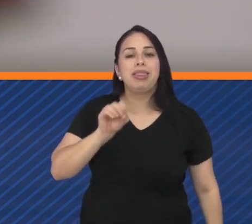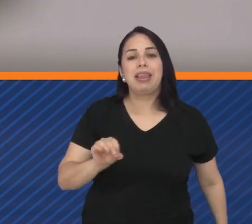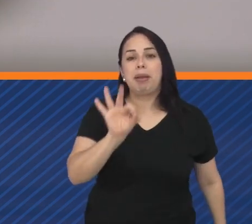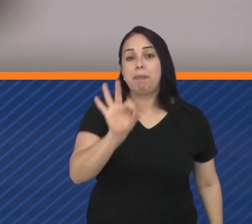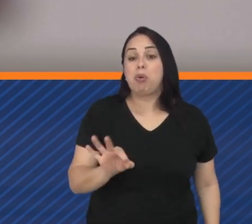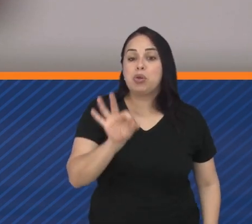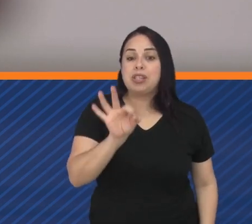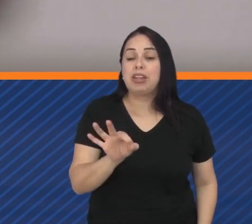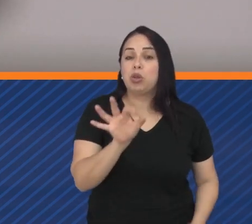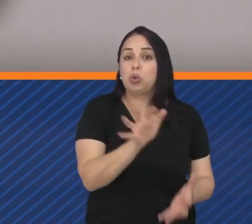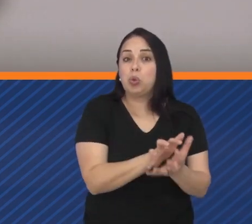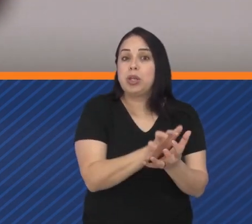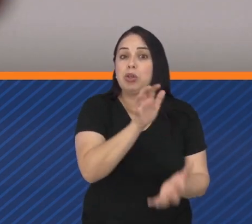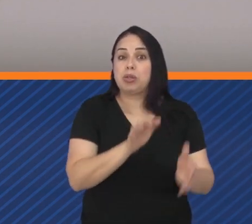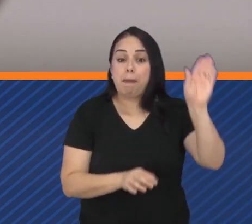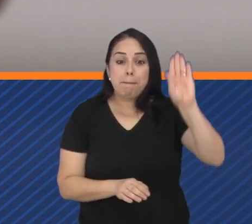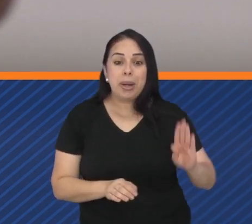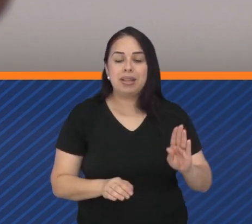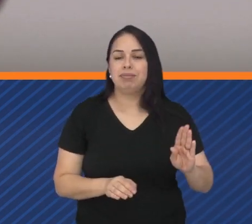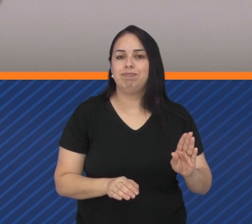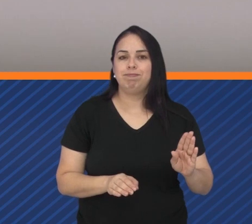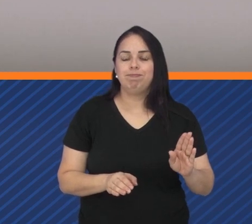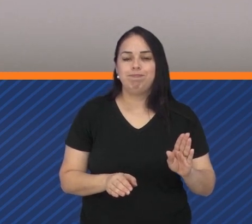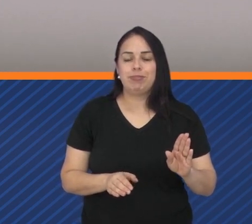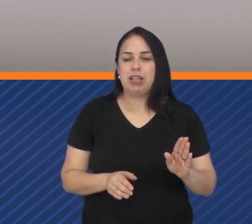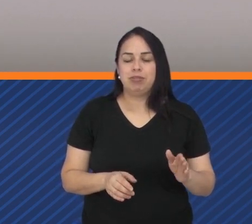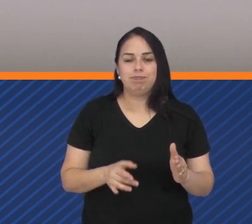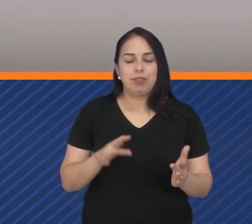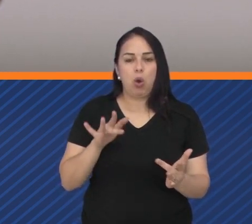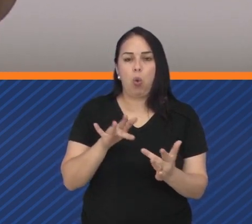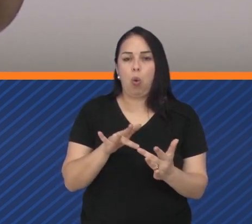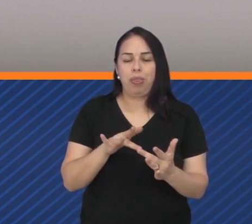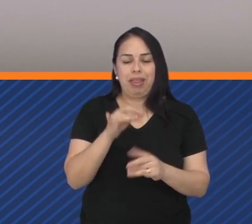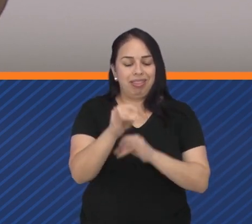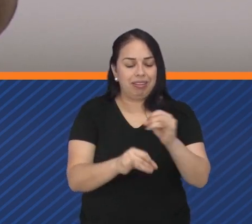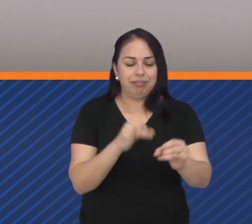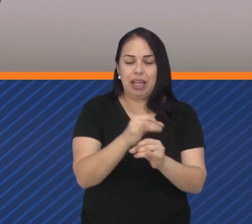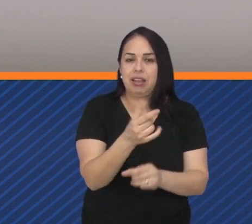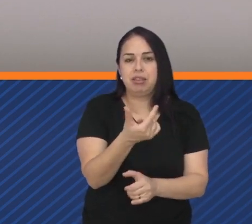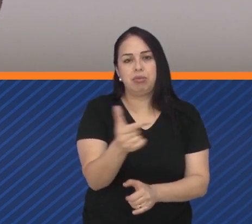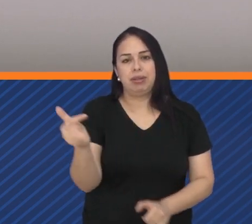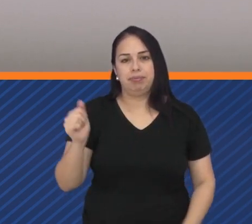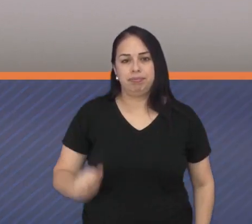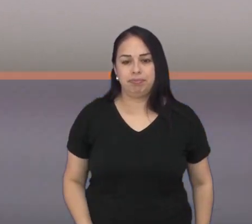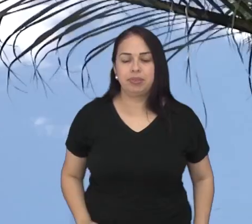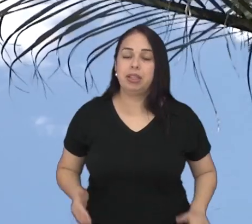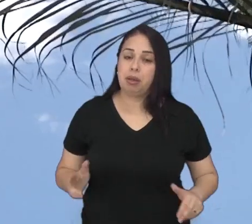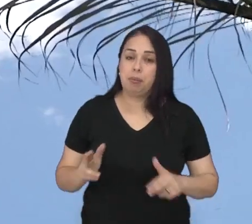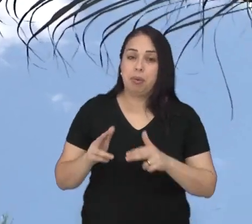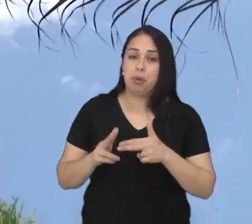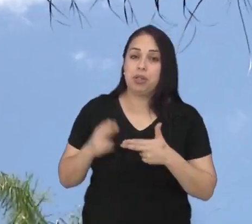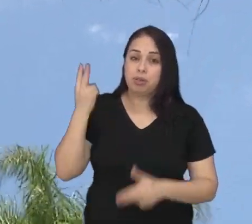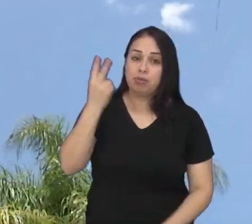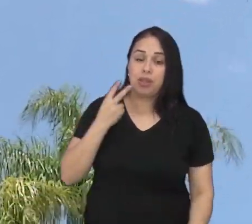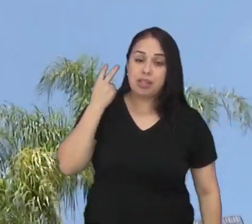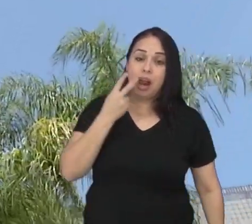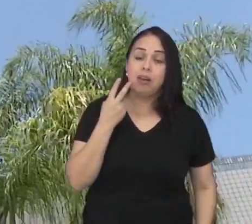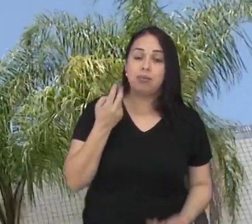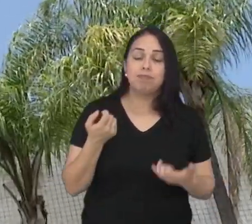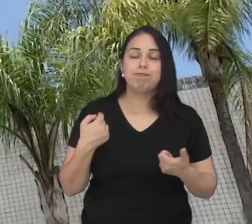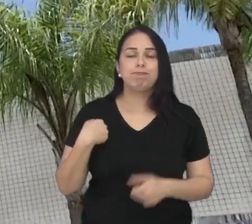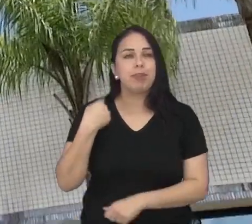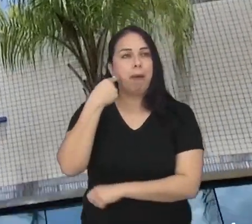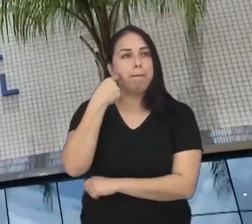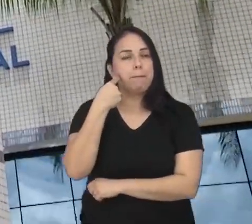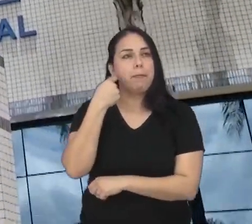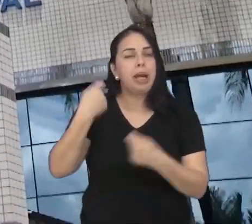de 80% dos idosos brasileiros não estão conectados à internet. Para a Câmara Municipal,